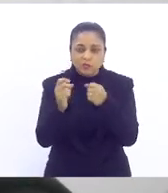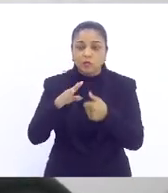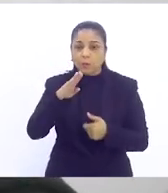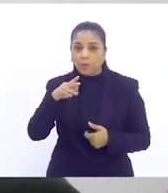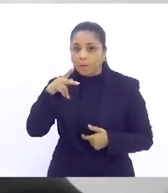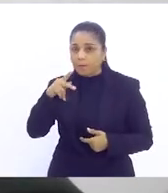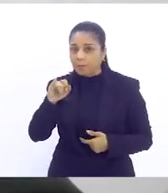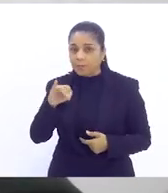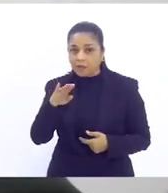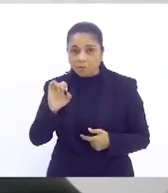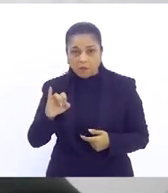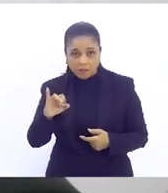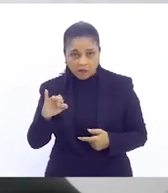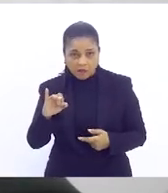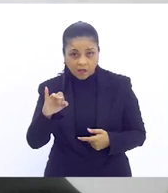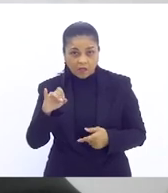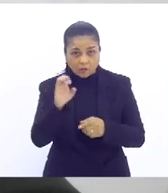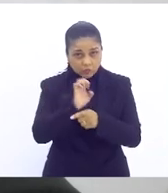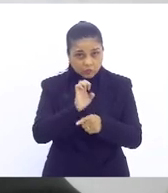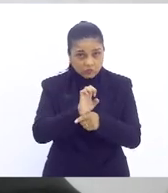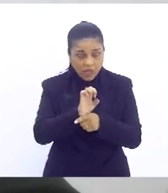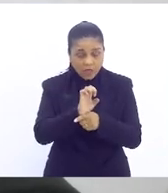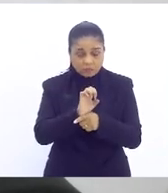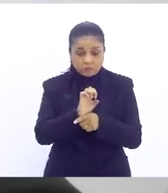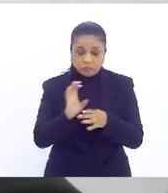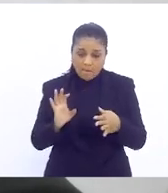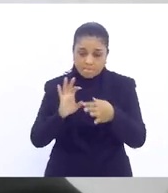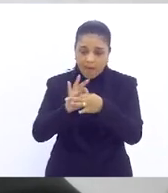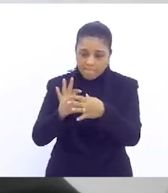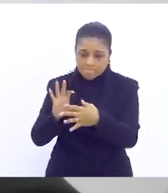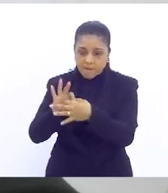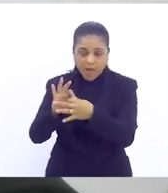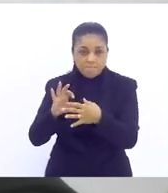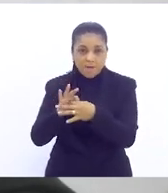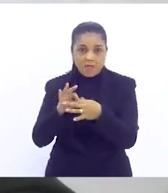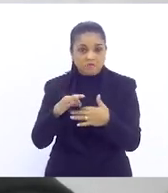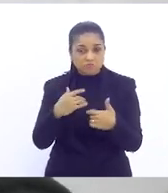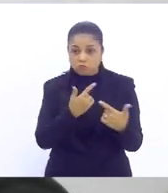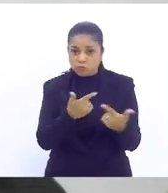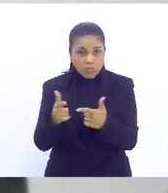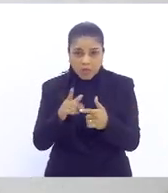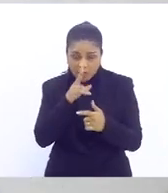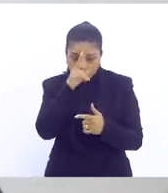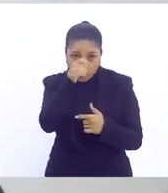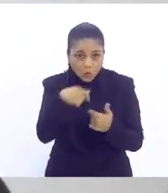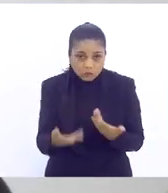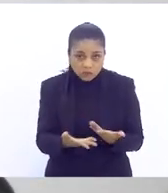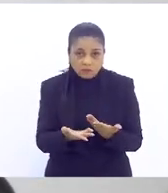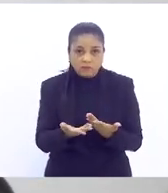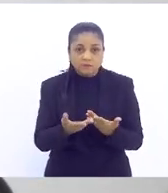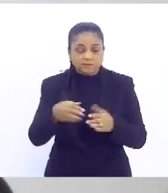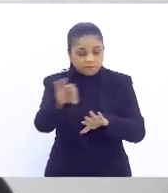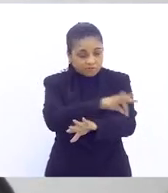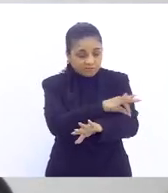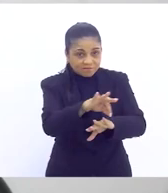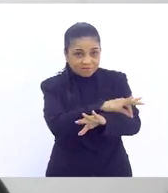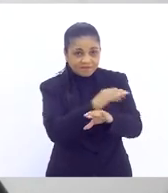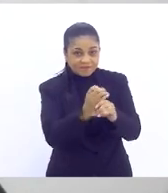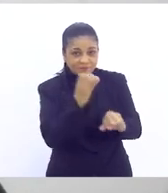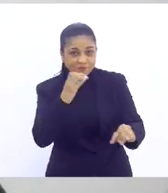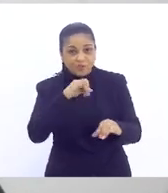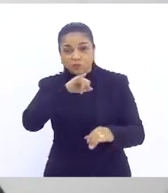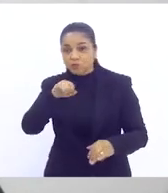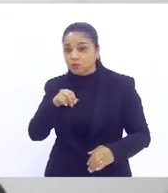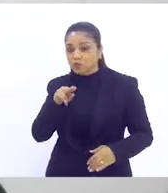não haveria essa força eu brinco até hoje que eles estão arquiteto Júnior de tanto que eles vêm planta com a gente né